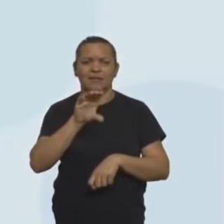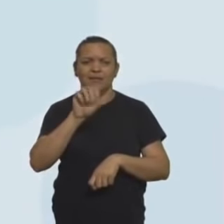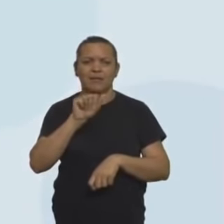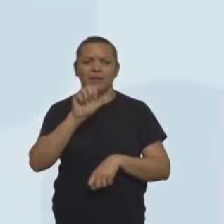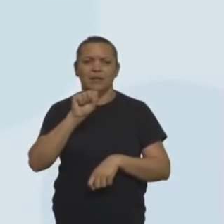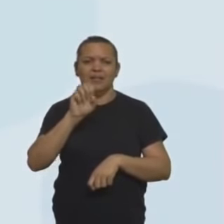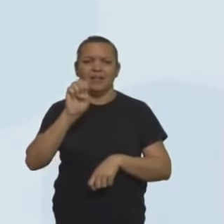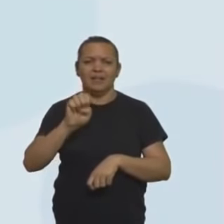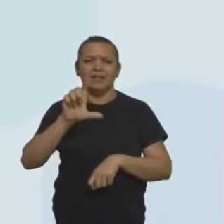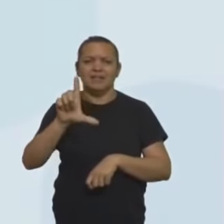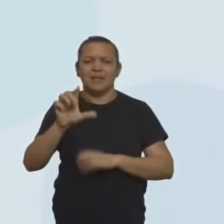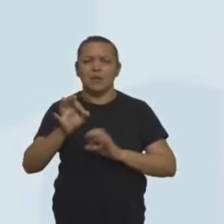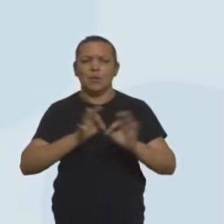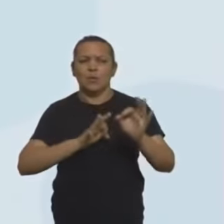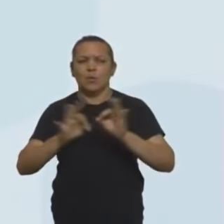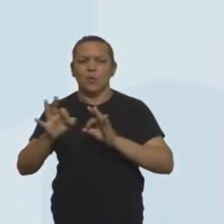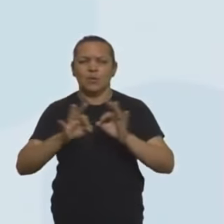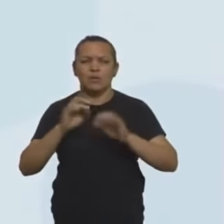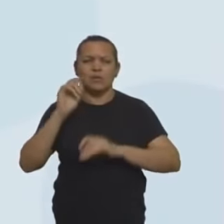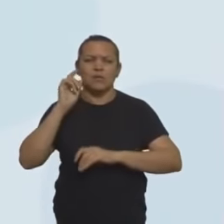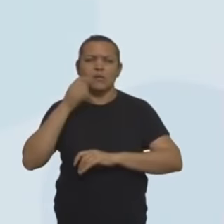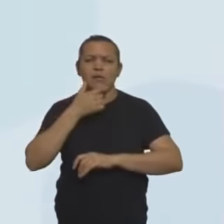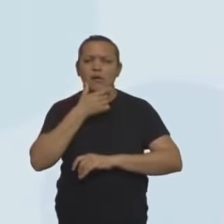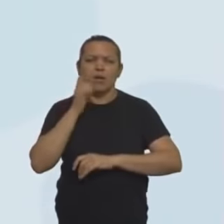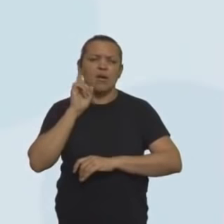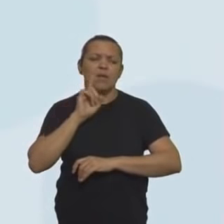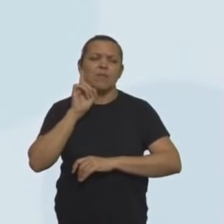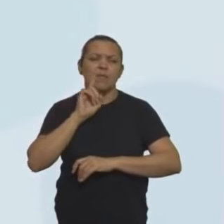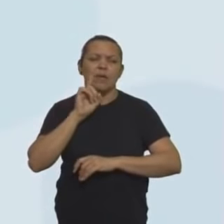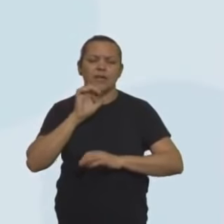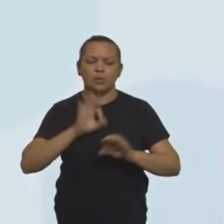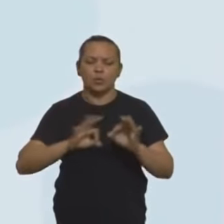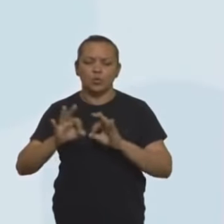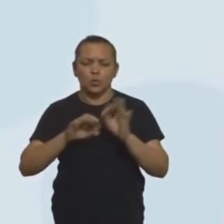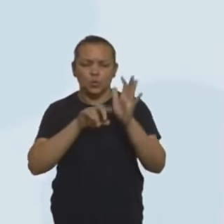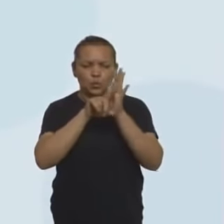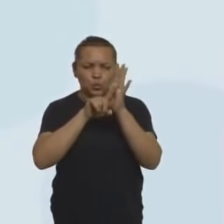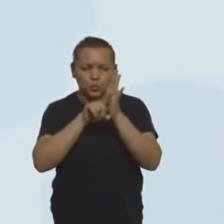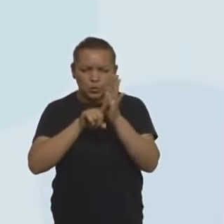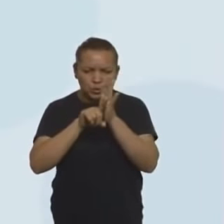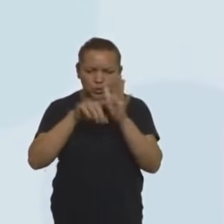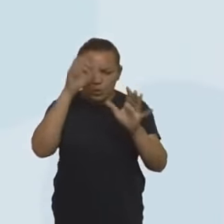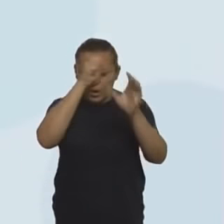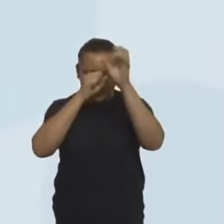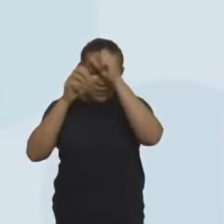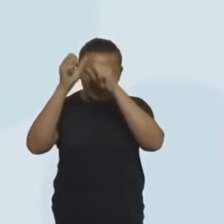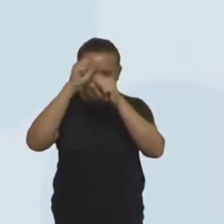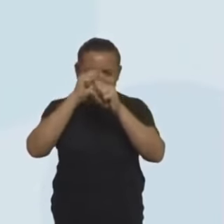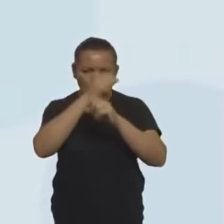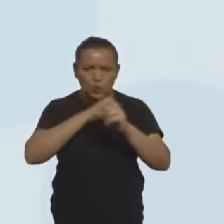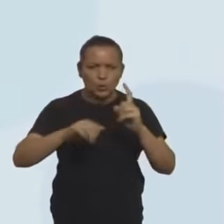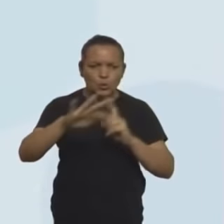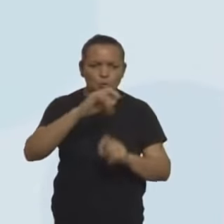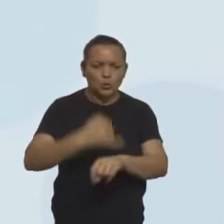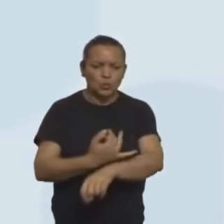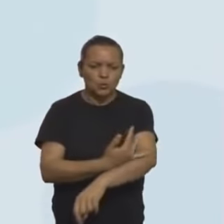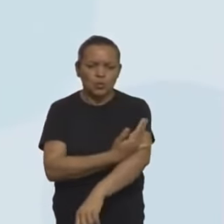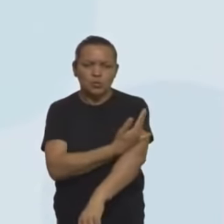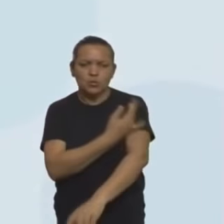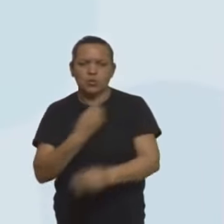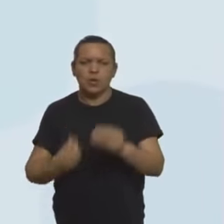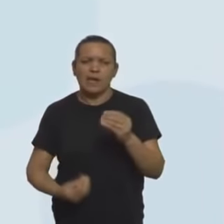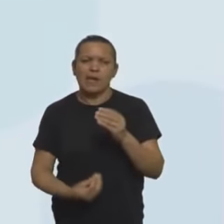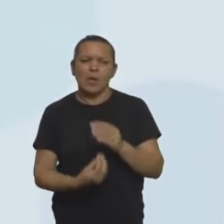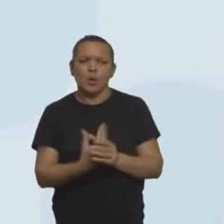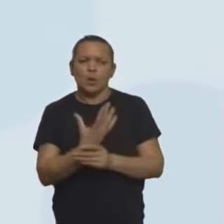registrado, o CASEL, né, uma organização americana que reúne os maiores estudos da aprendizagem socioemocional e que criou o termo,